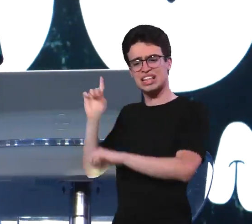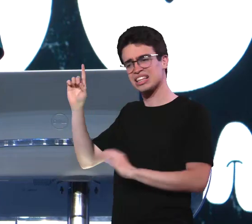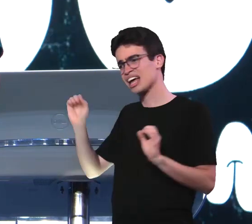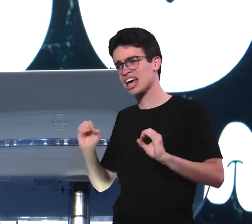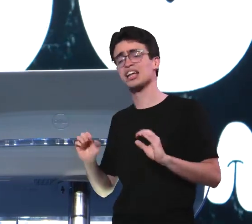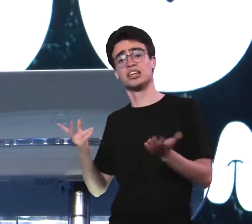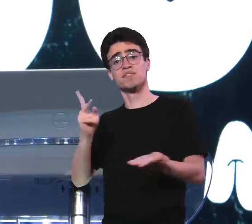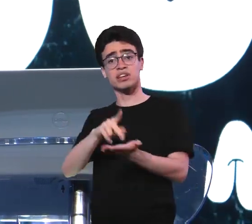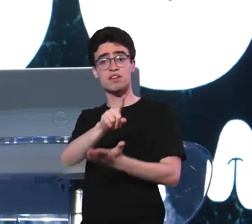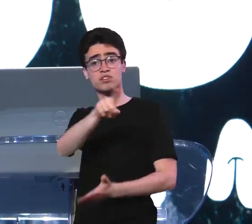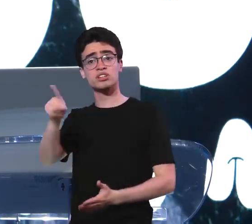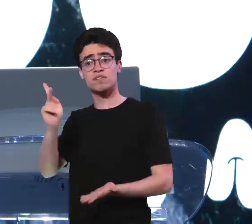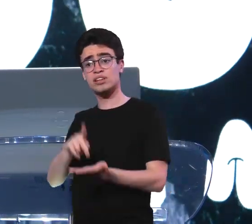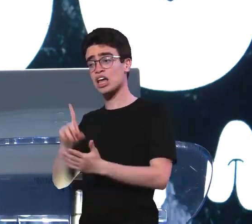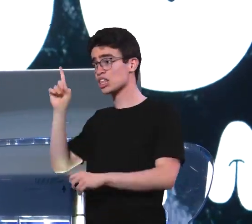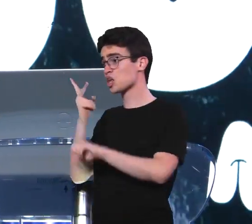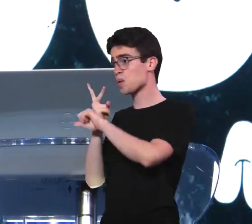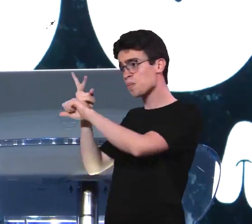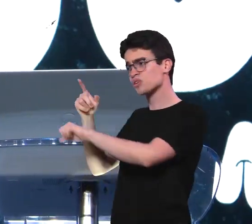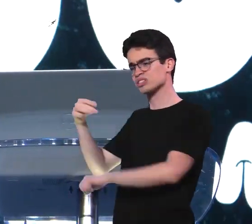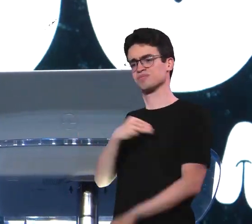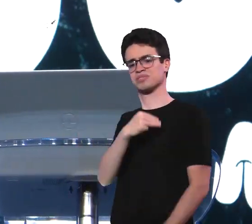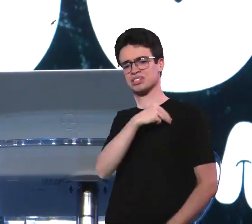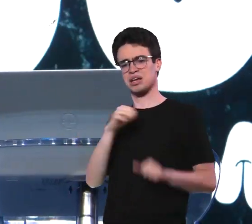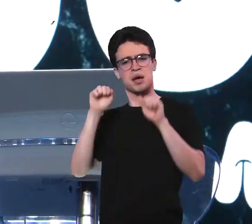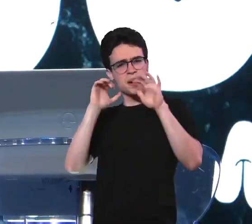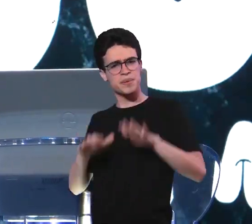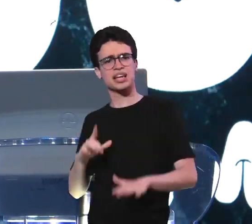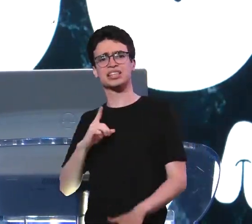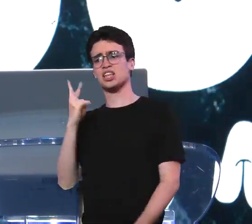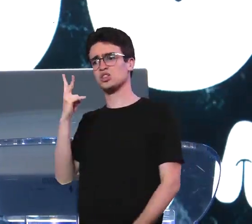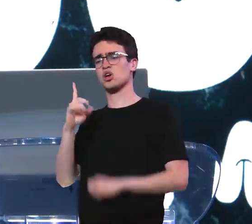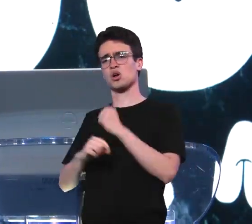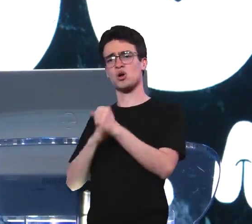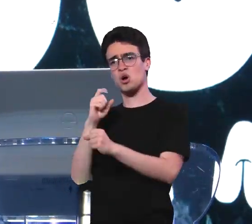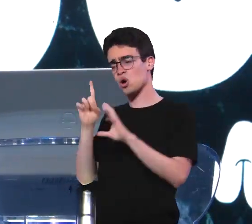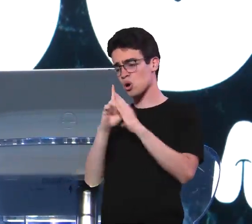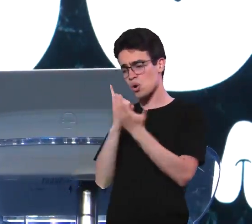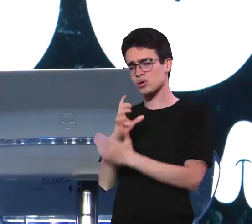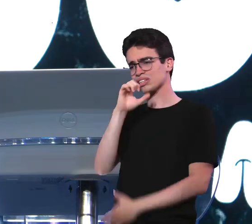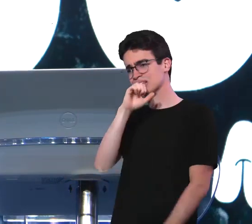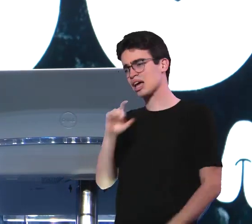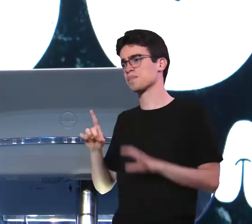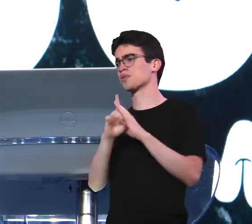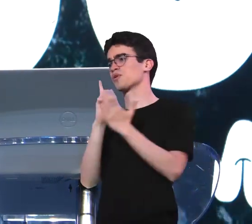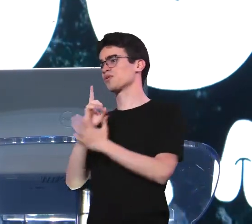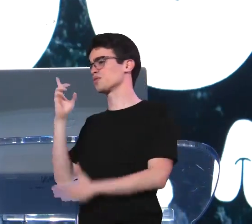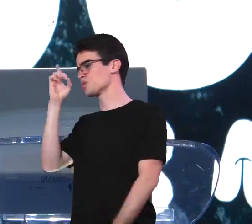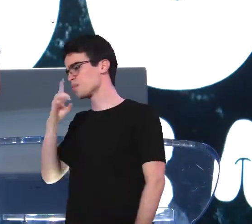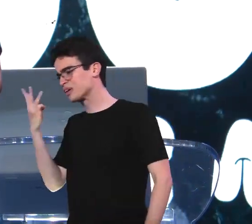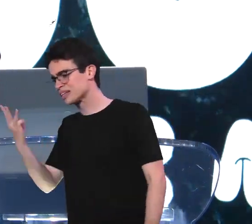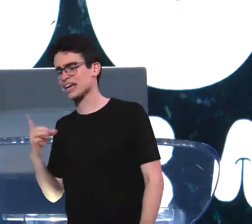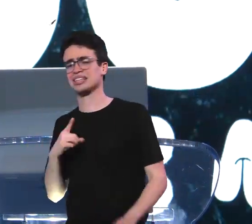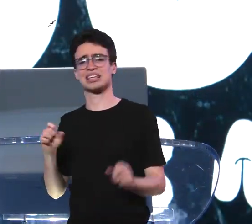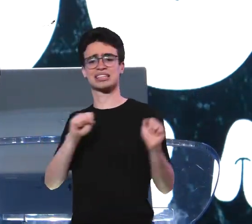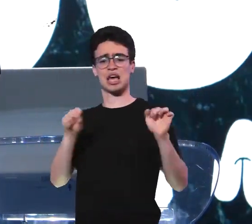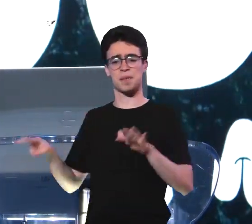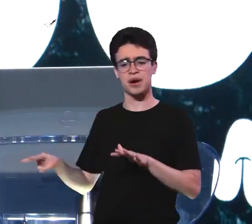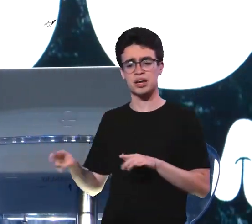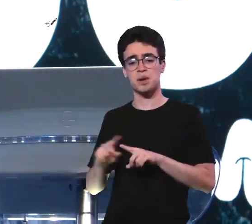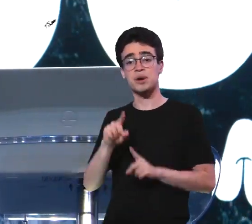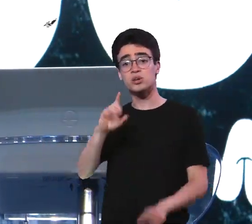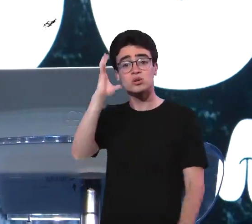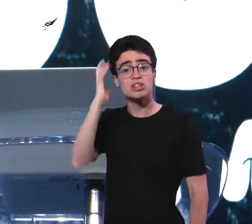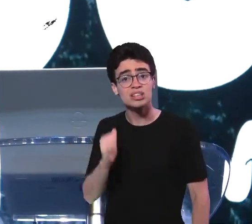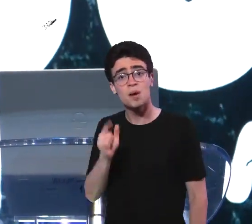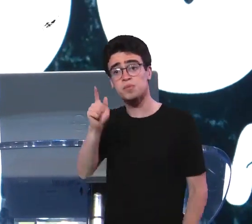Não, vocês buscam a Deus sim. Esse ministério é uma bênção. Tem 2 cultos no sábado, 3 cultos no domingo, culto a semana inteira. Mas você sabe que